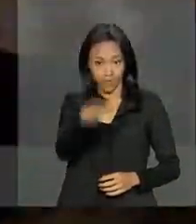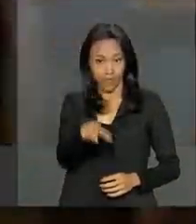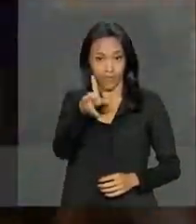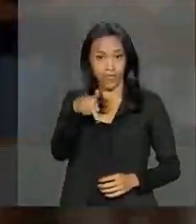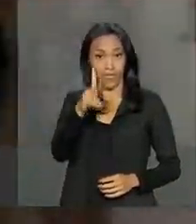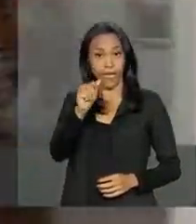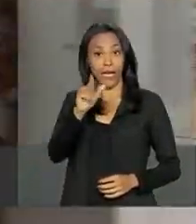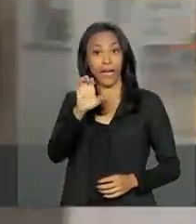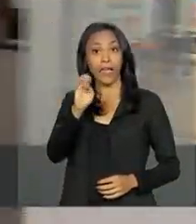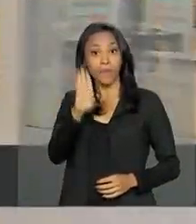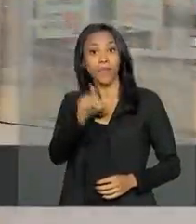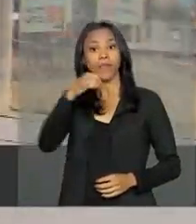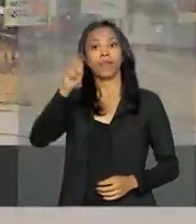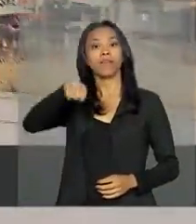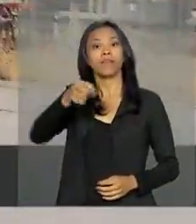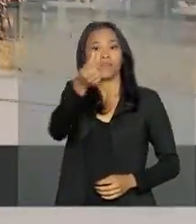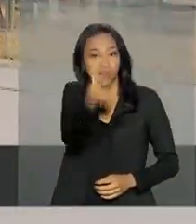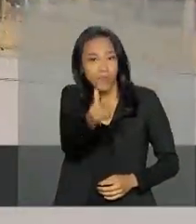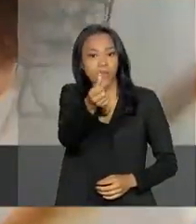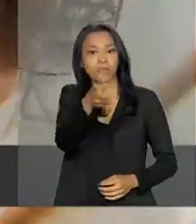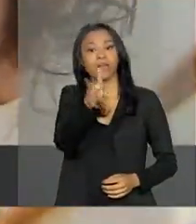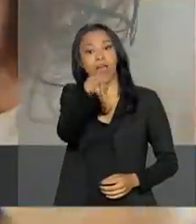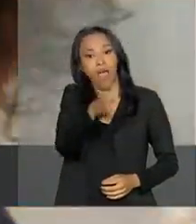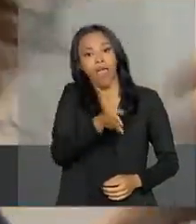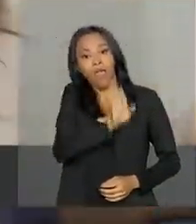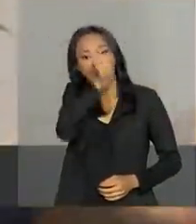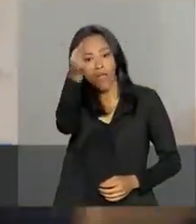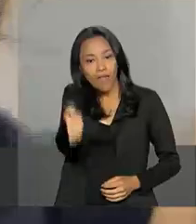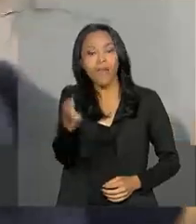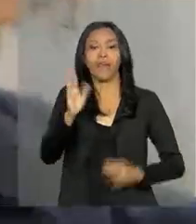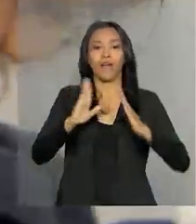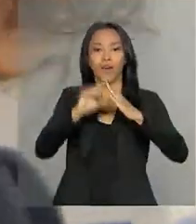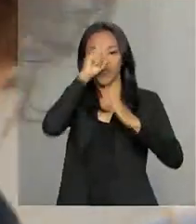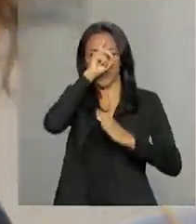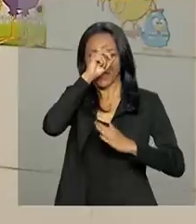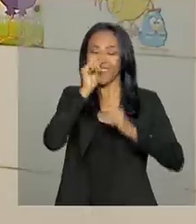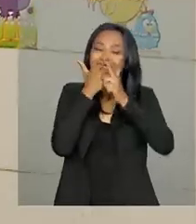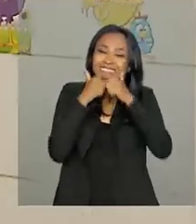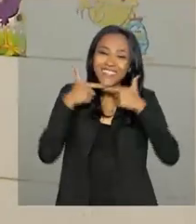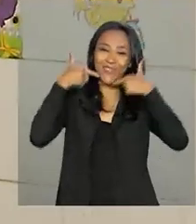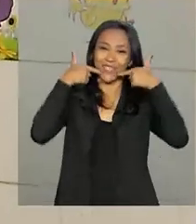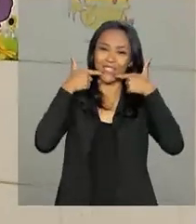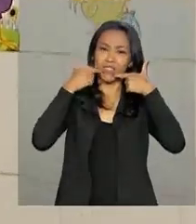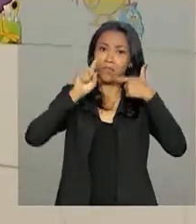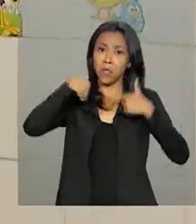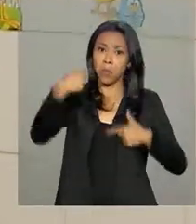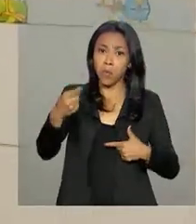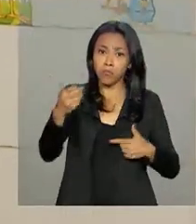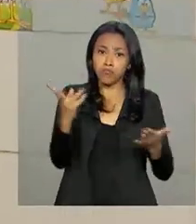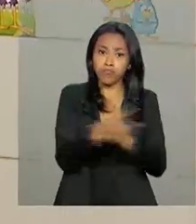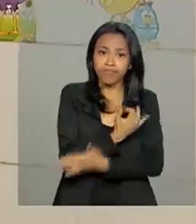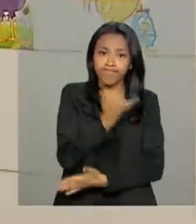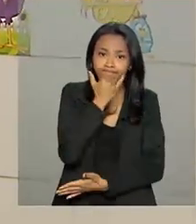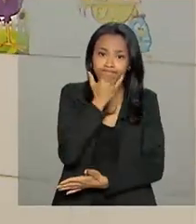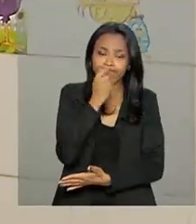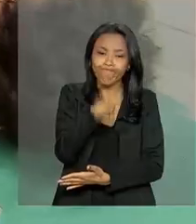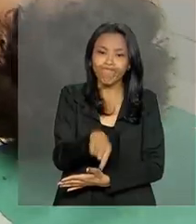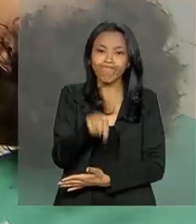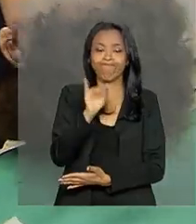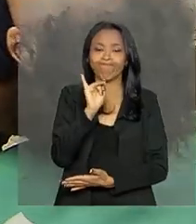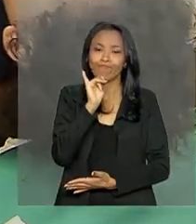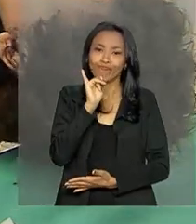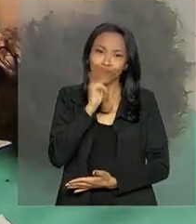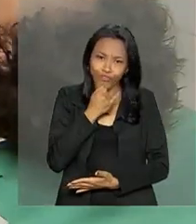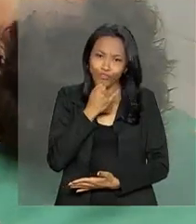Gabi tem 6 meses. Ele chega ao posto de saúde todo sorridente. Alguns minutos depois, toda a animação